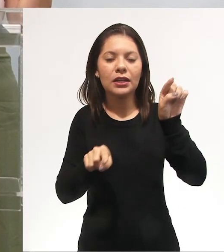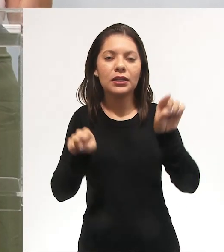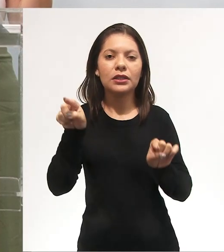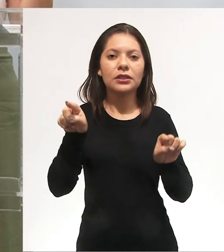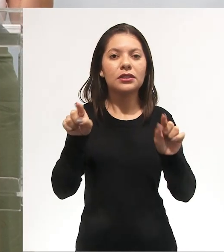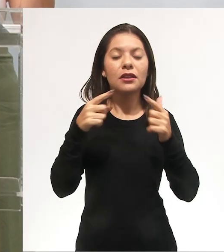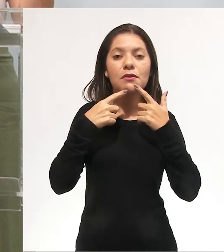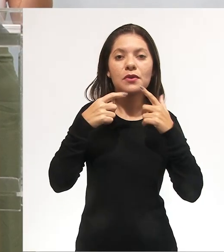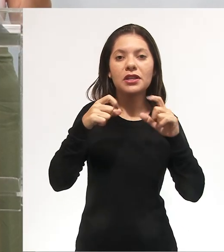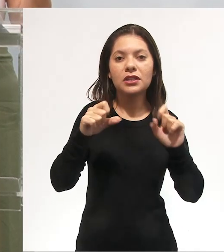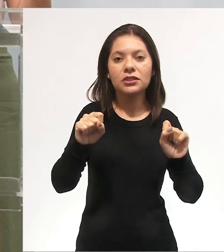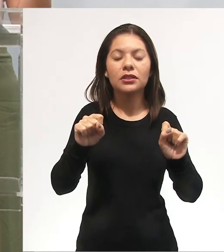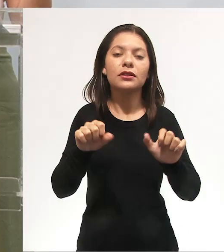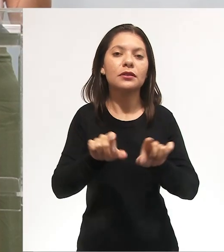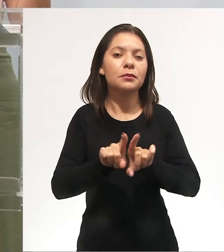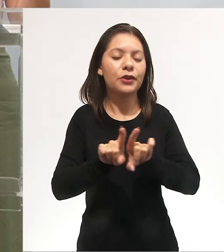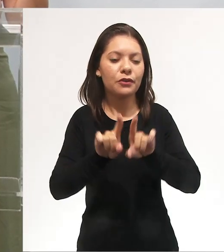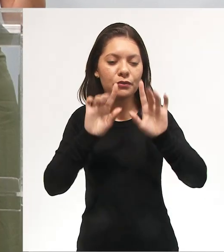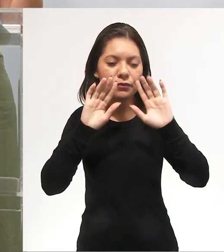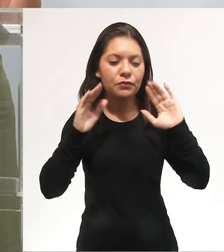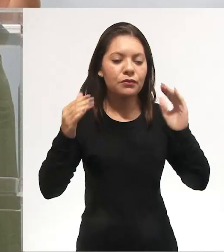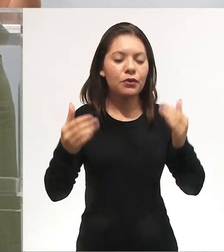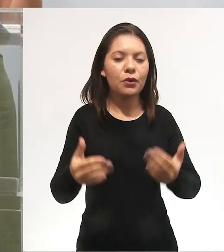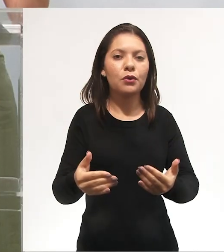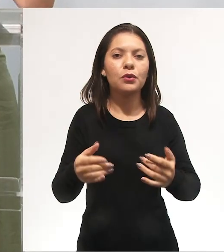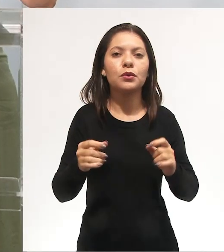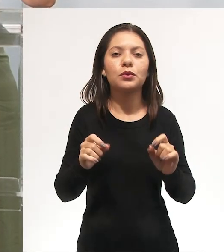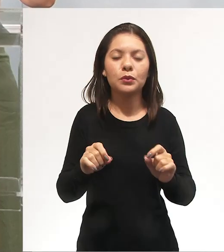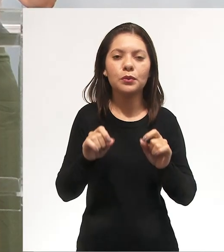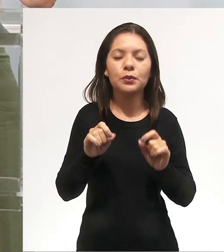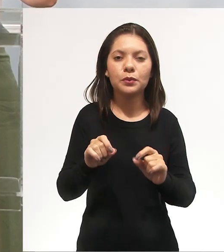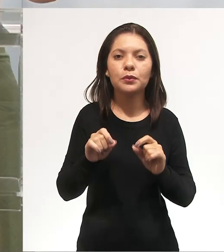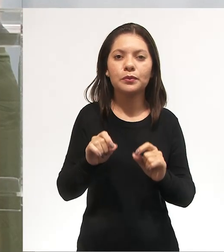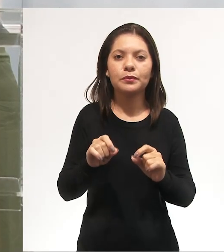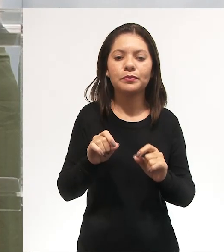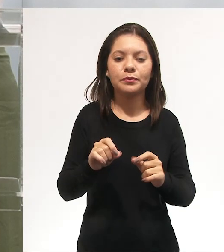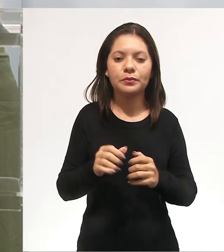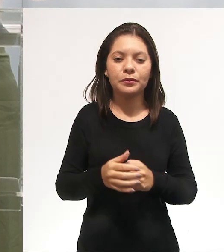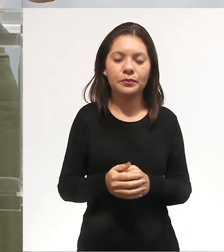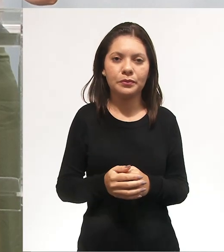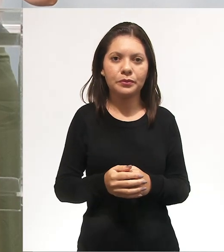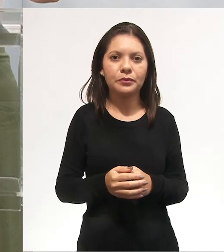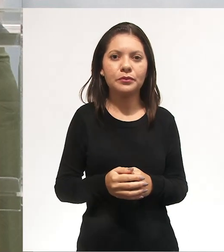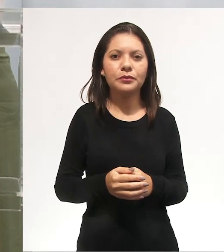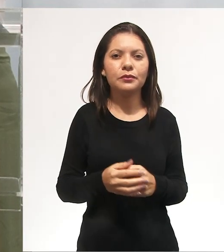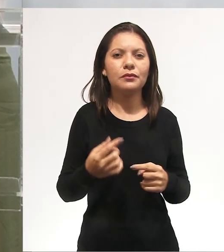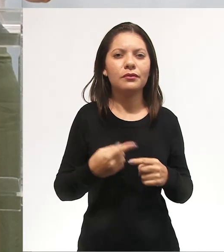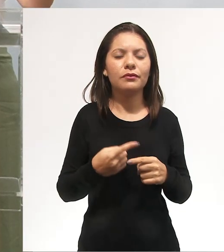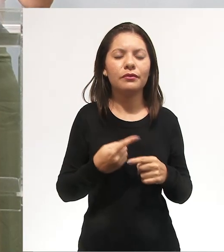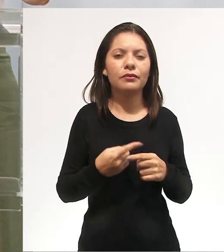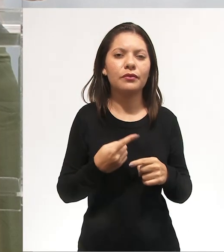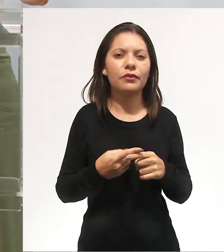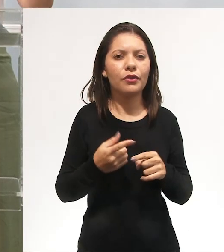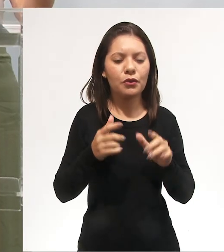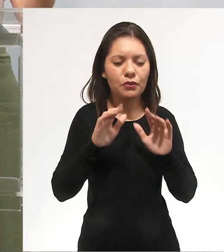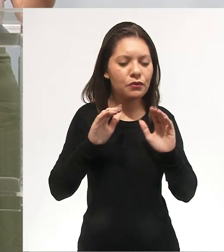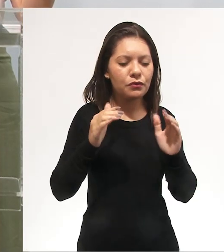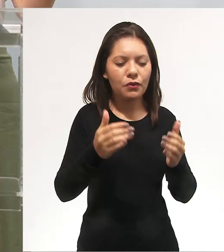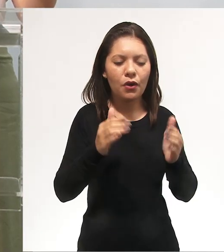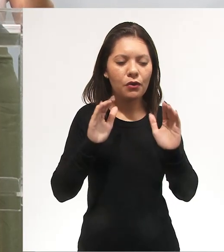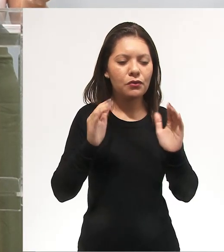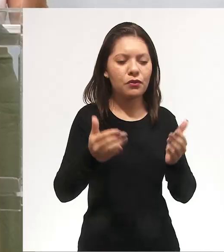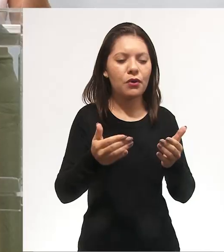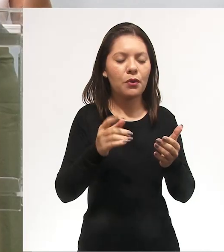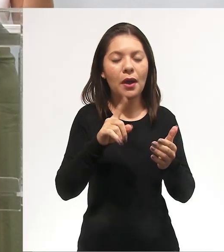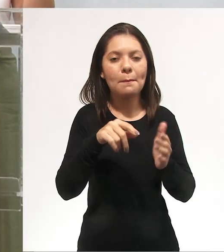linguísticas, focando na questão, sendo que o foco não deixou de ser exclusivamente a